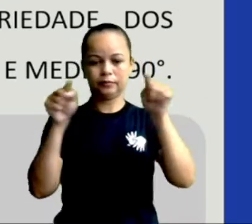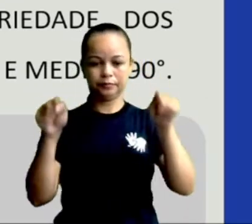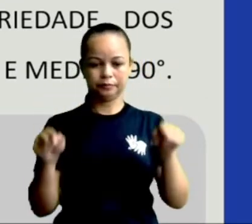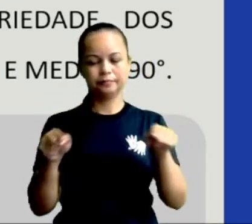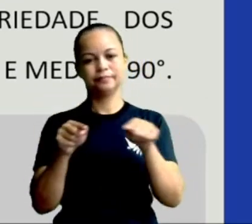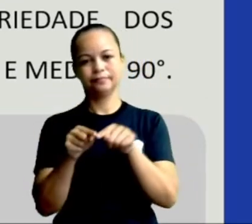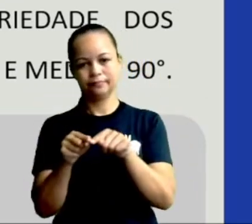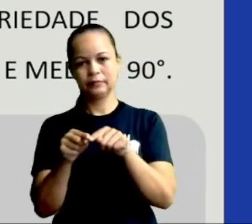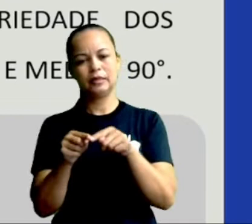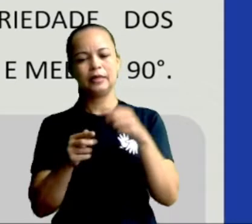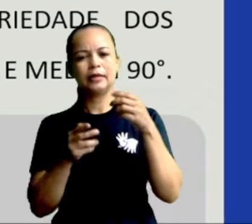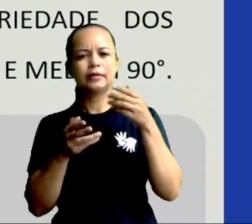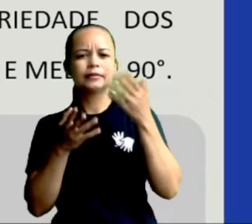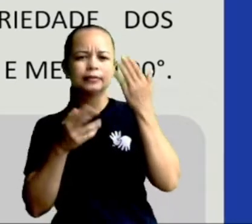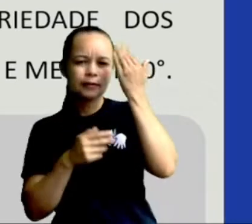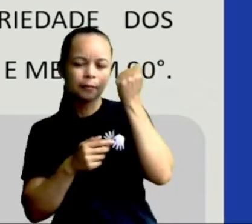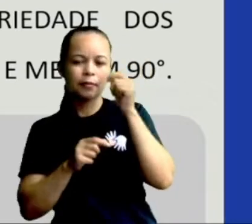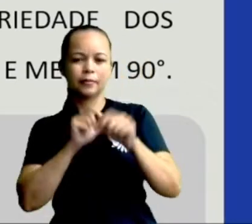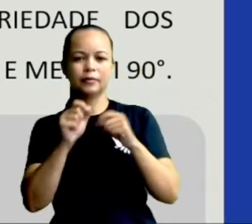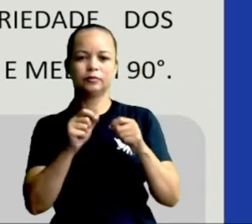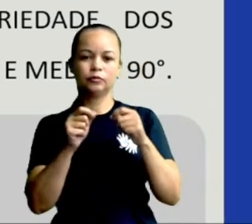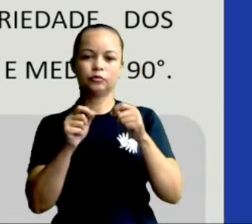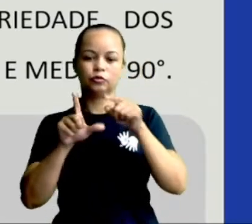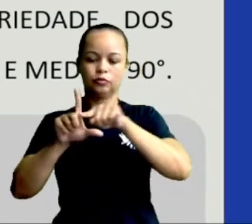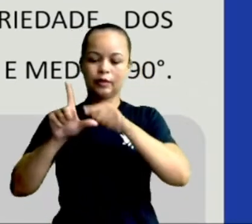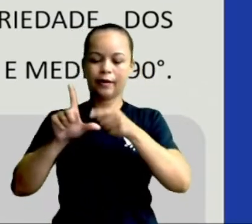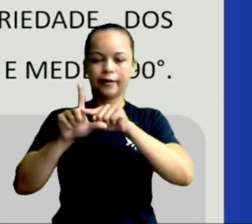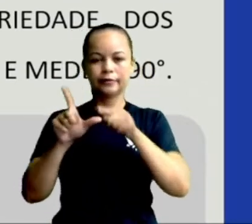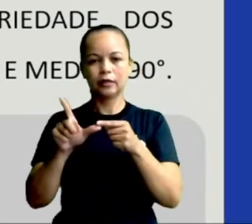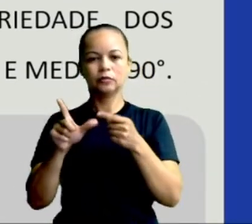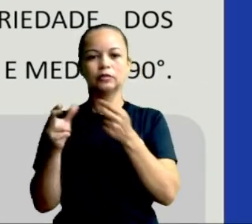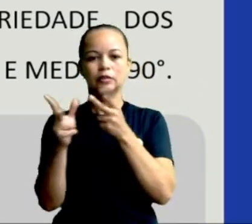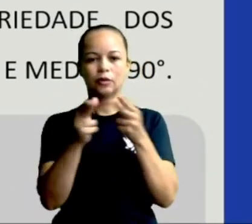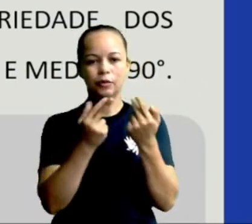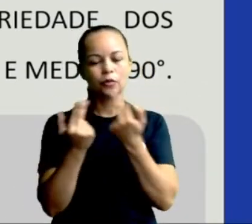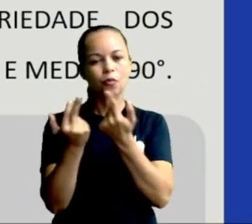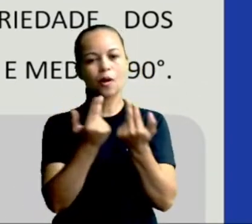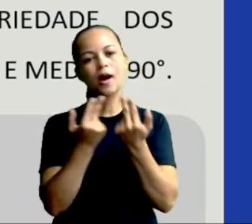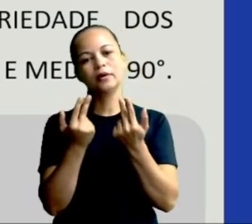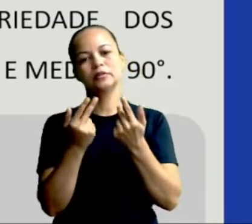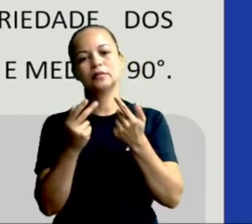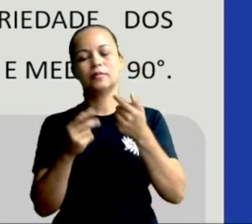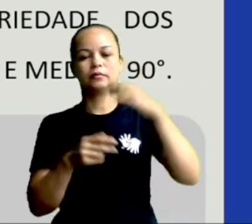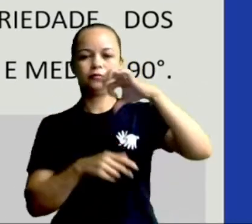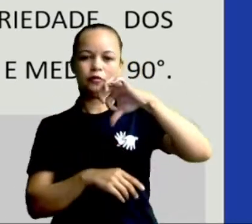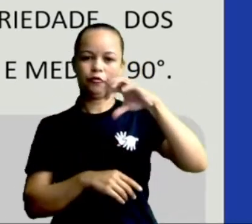retângulos, sabemos que todos os seus ângulos são iguais e medem 90 graus.